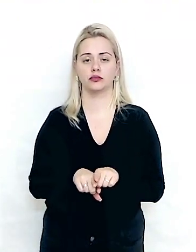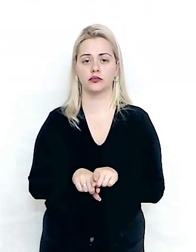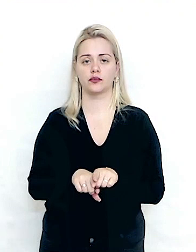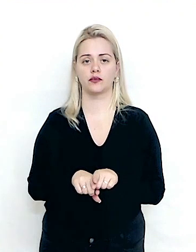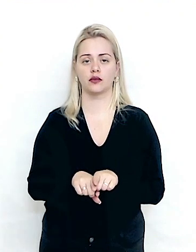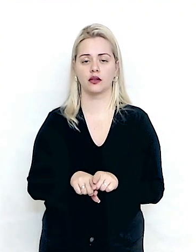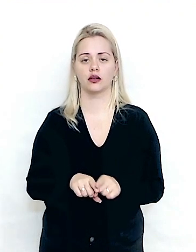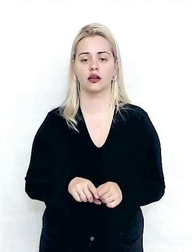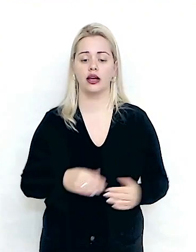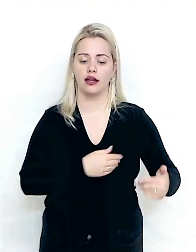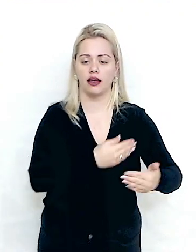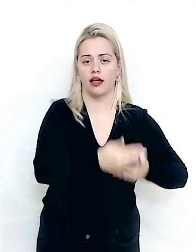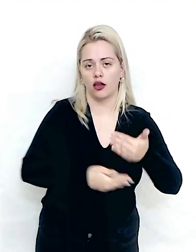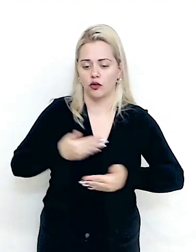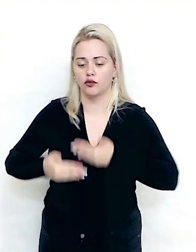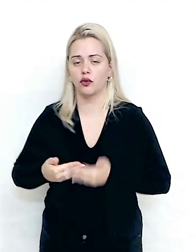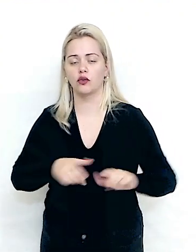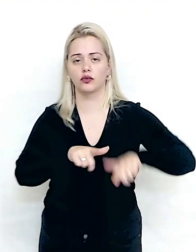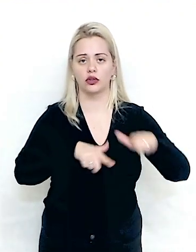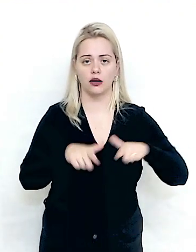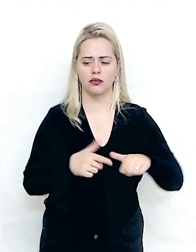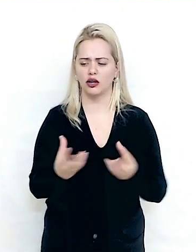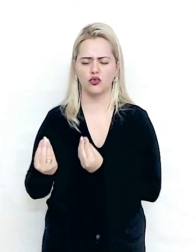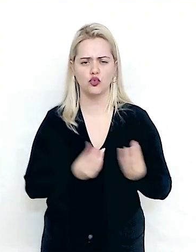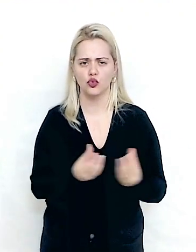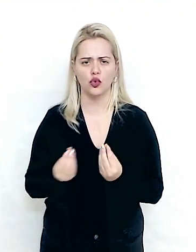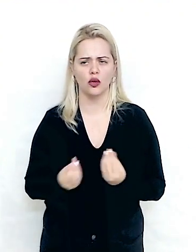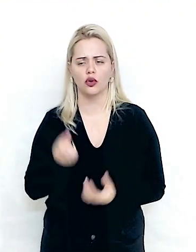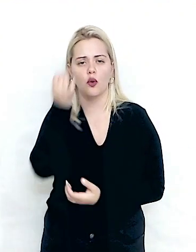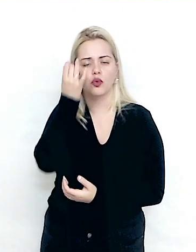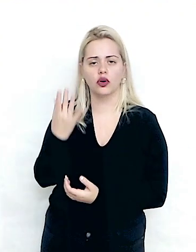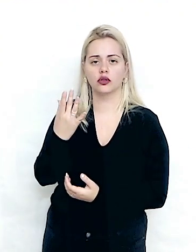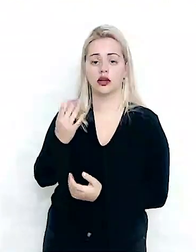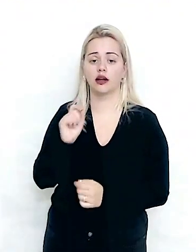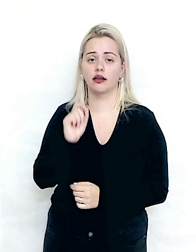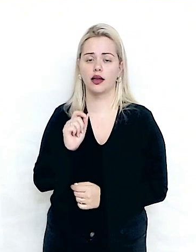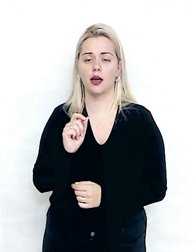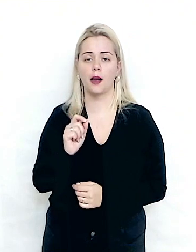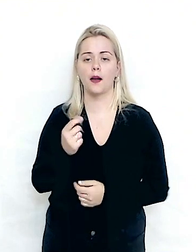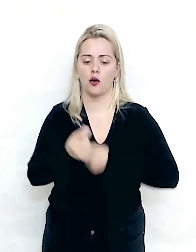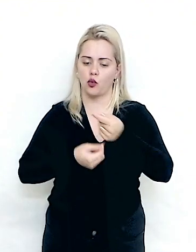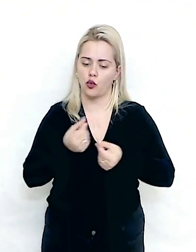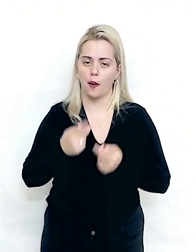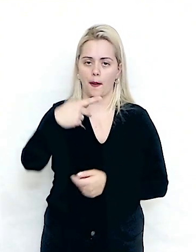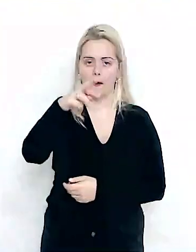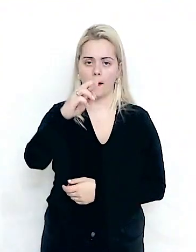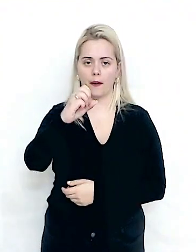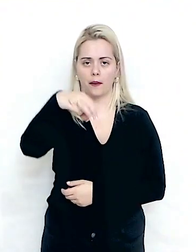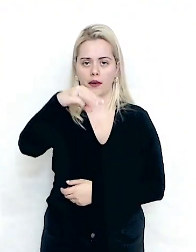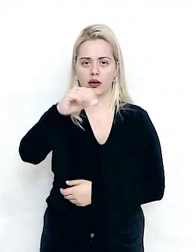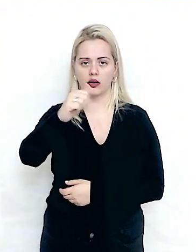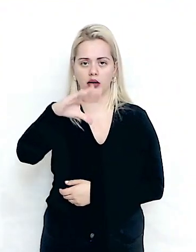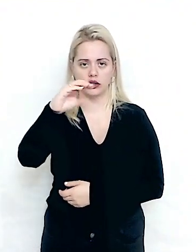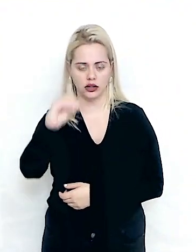Isso envolve um trabalho que é muito multifacetado, que é o de promoção dos